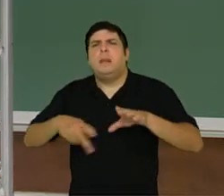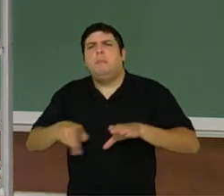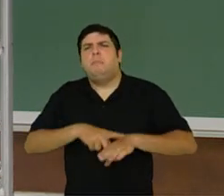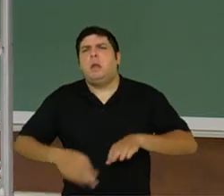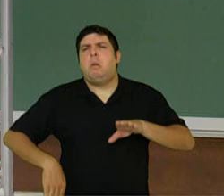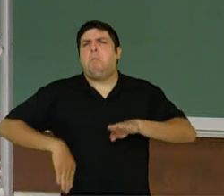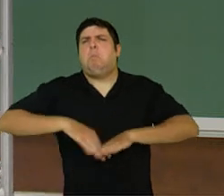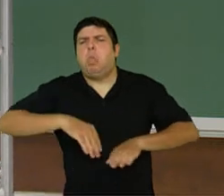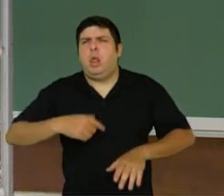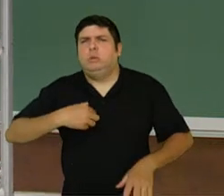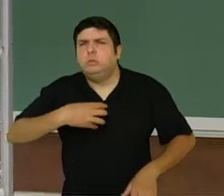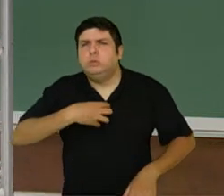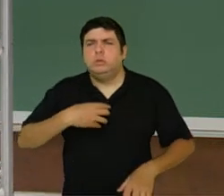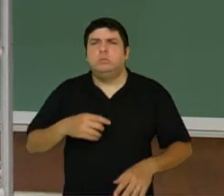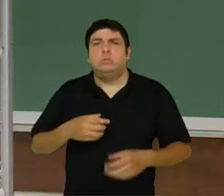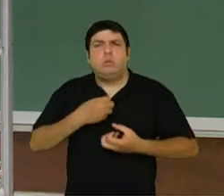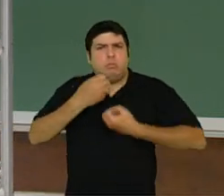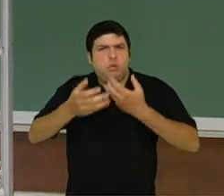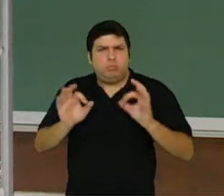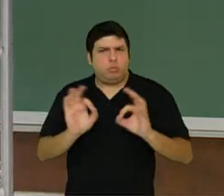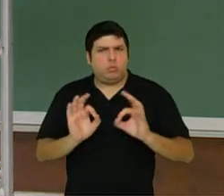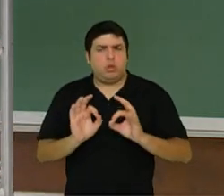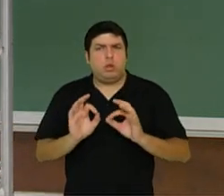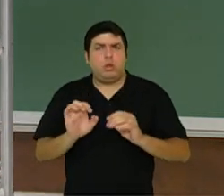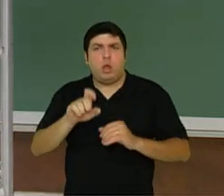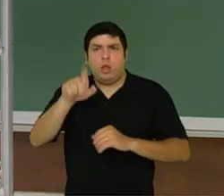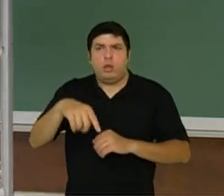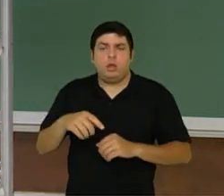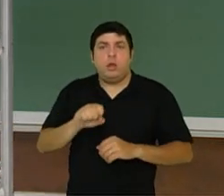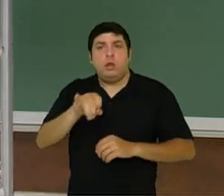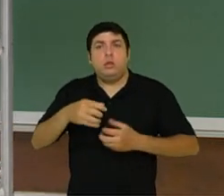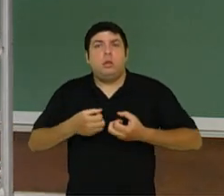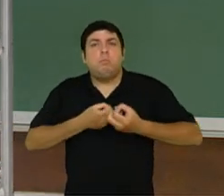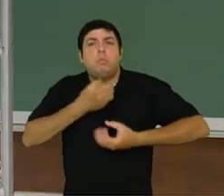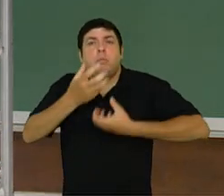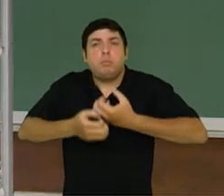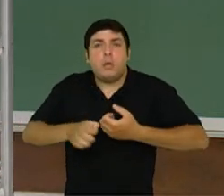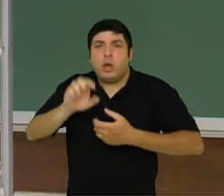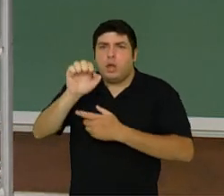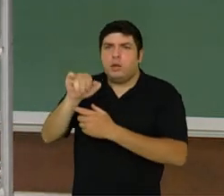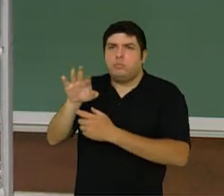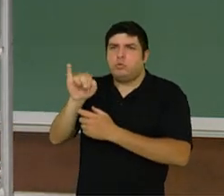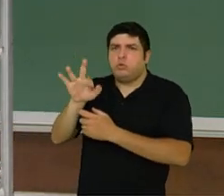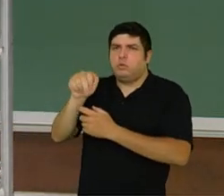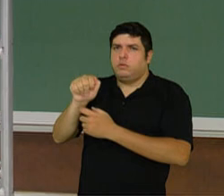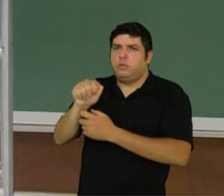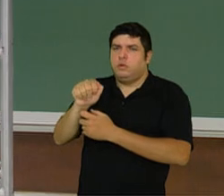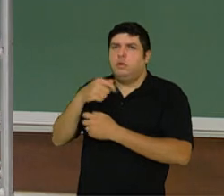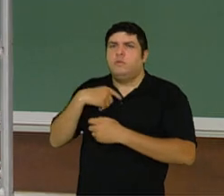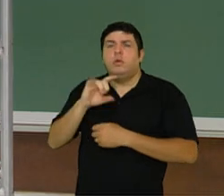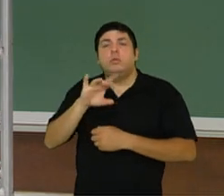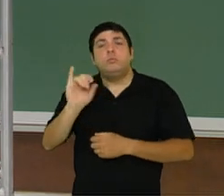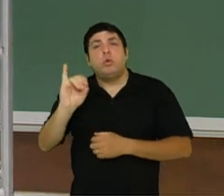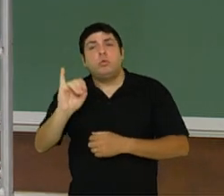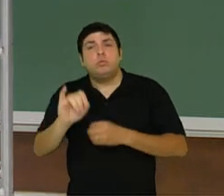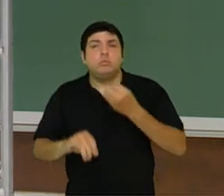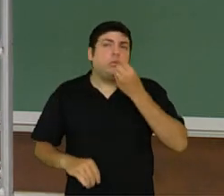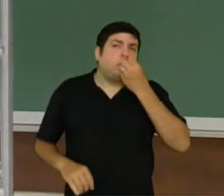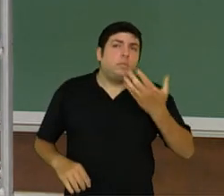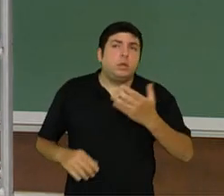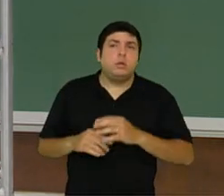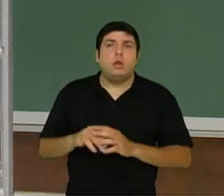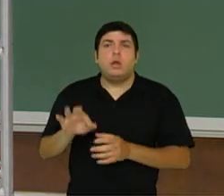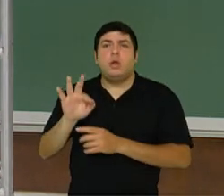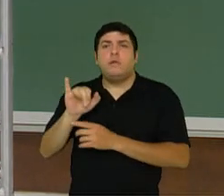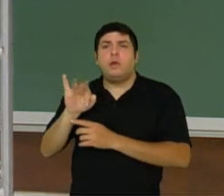Não, a pessoa não conta tudo da vida dela, certo? Porque se ela contar, ela foi premotiva, certo? Ela fala tudo bem. Função fática, tem mais